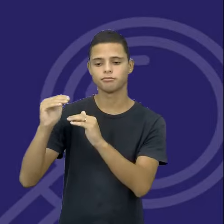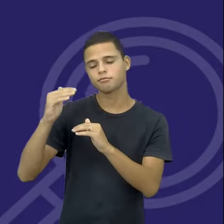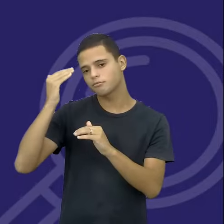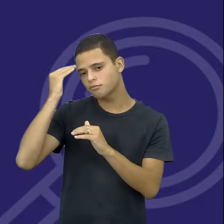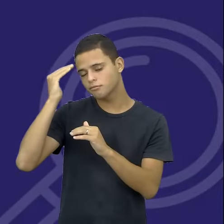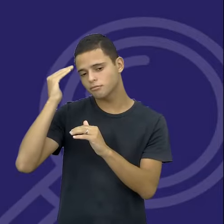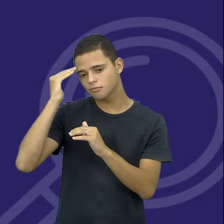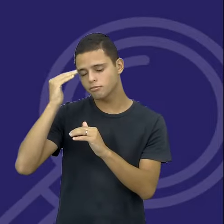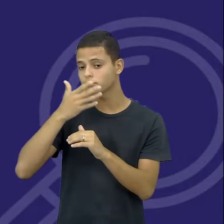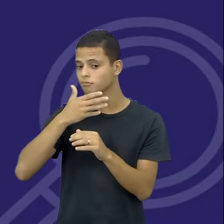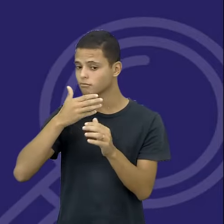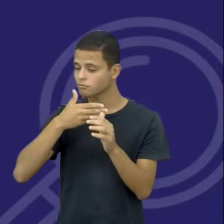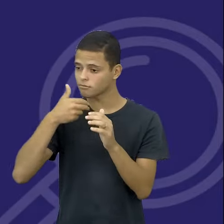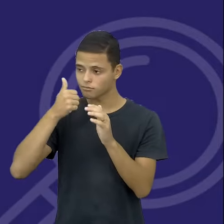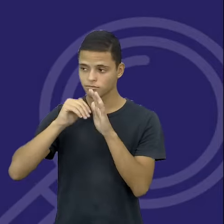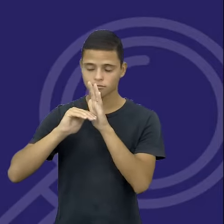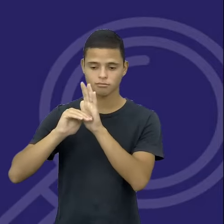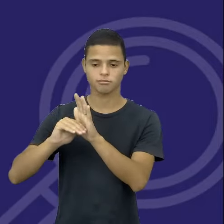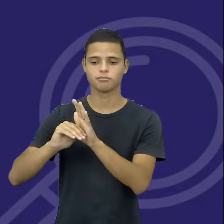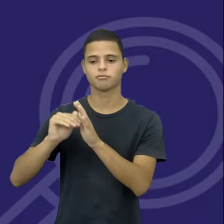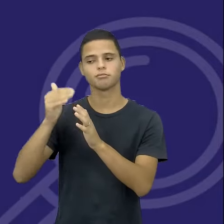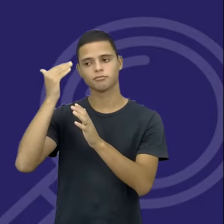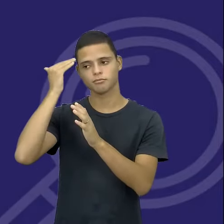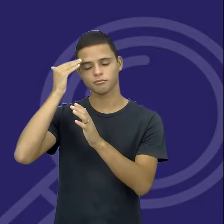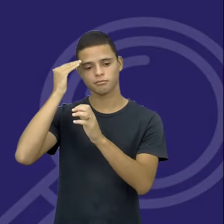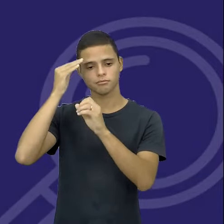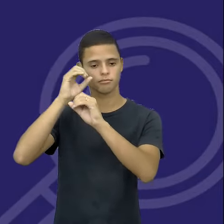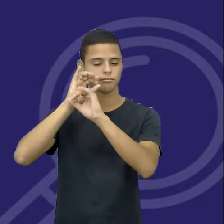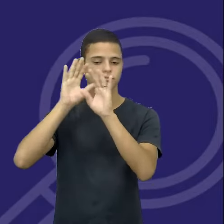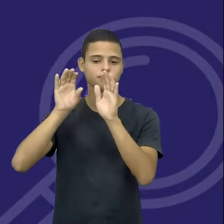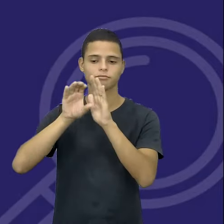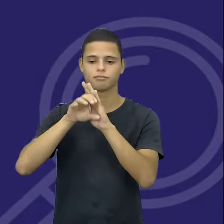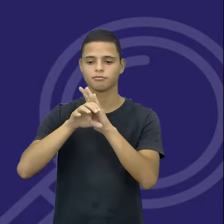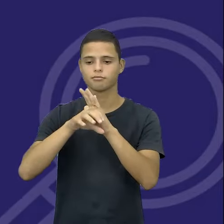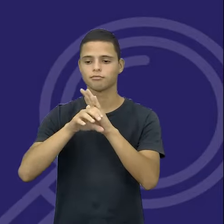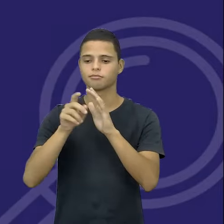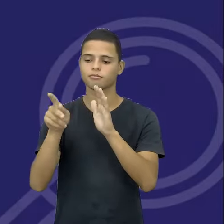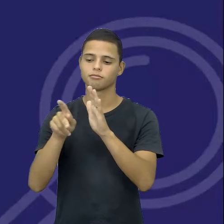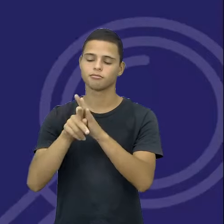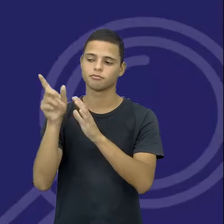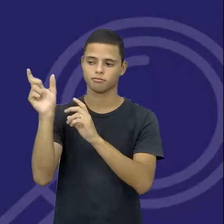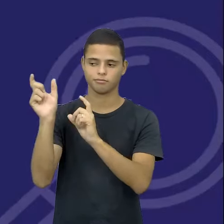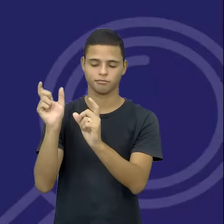favorecer a aprendizagem, né, a compreensão do conceito e da palavra.